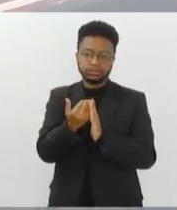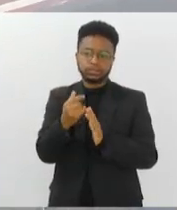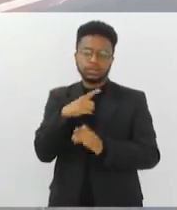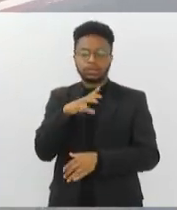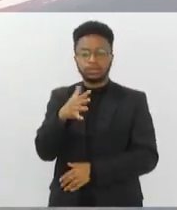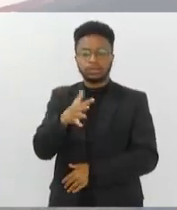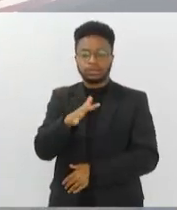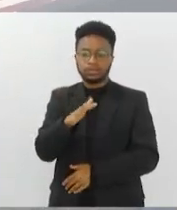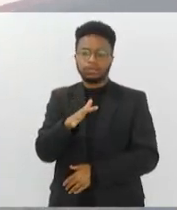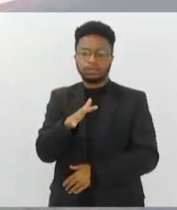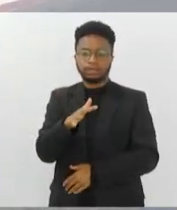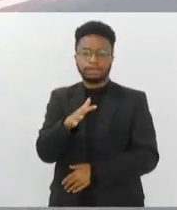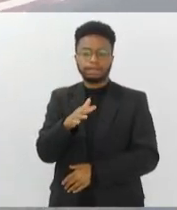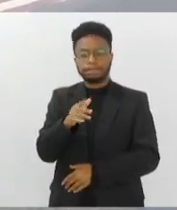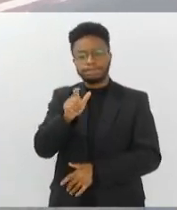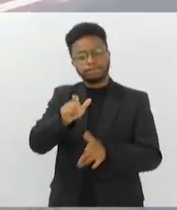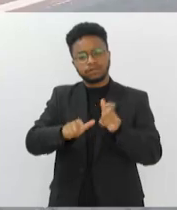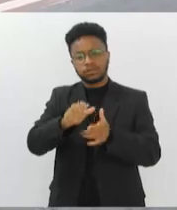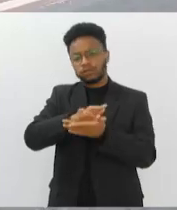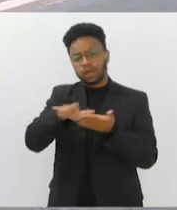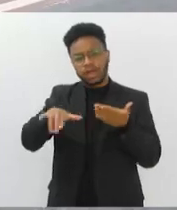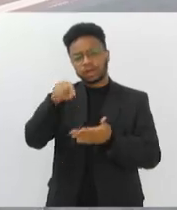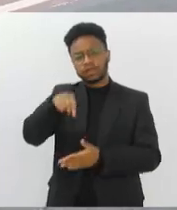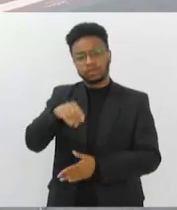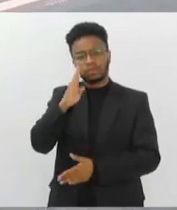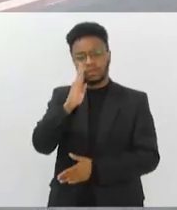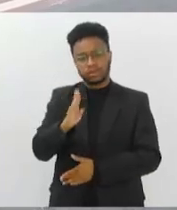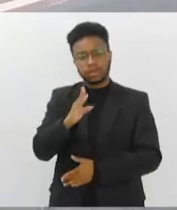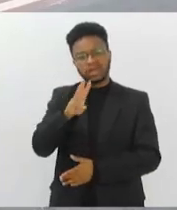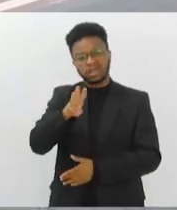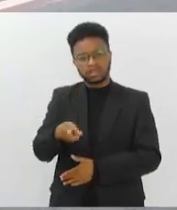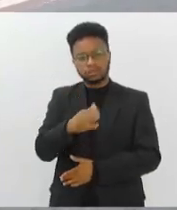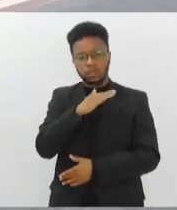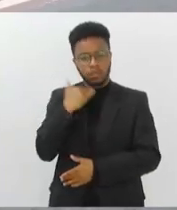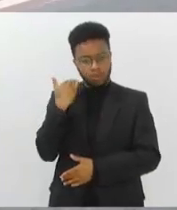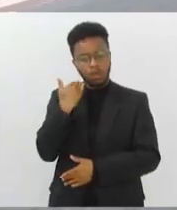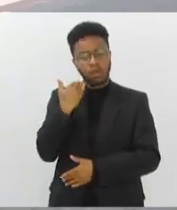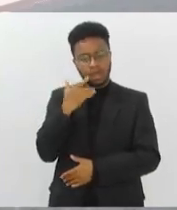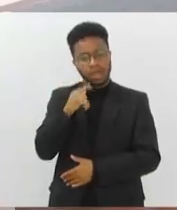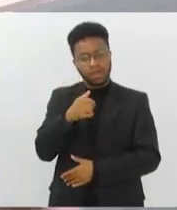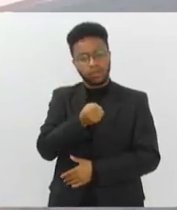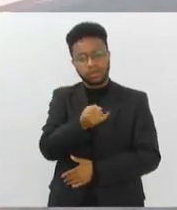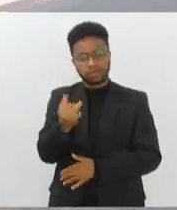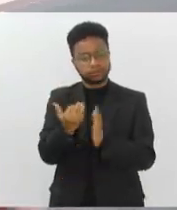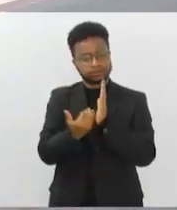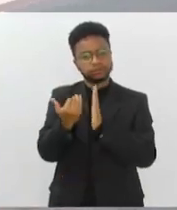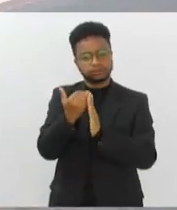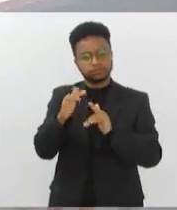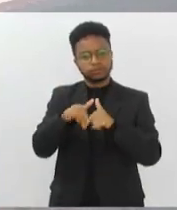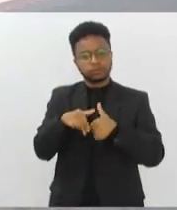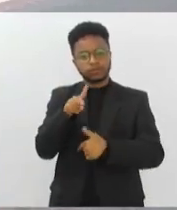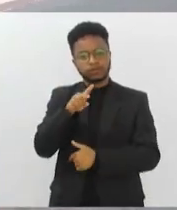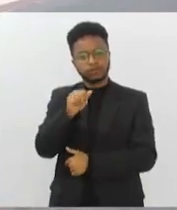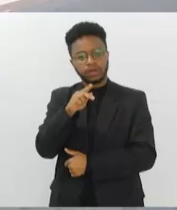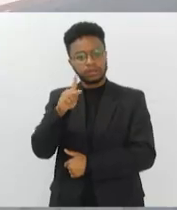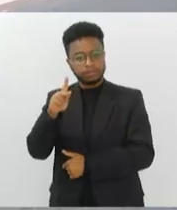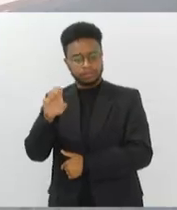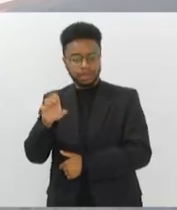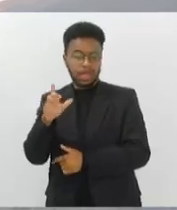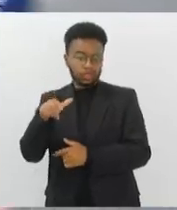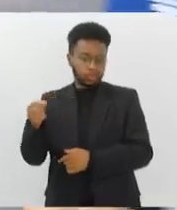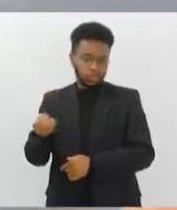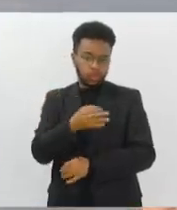um número bem grande de pessoas no Brasil, 3 mil mortes no Brasil, é um número muito grande para o vape, que é razoavelmente novo,